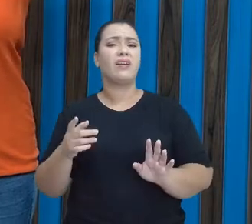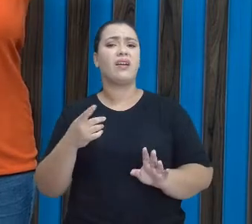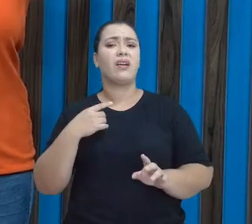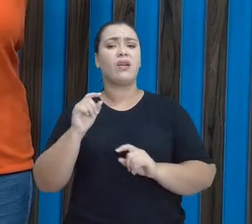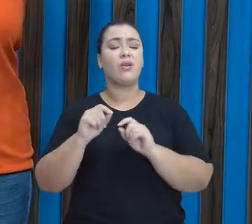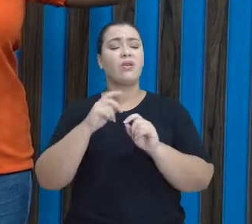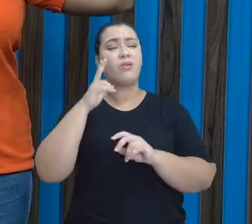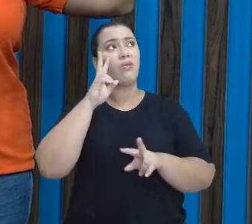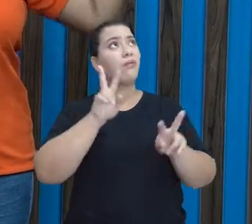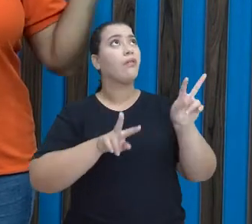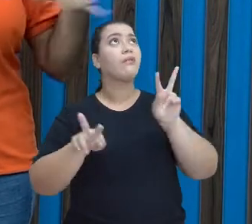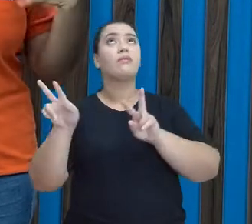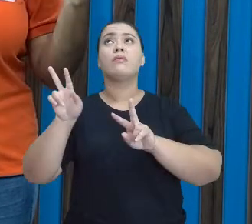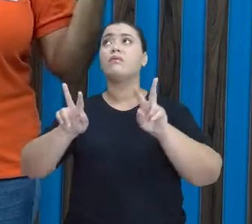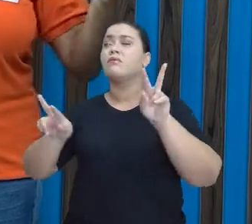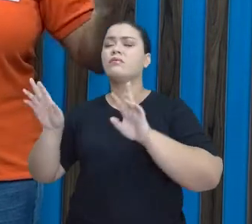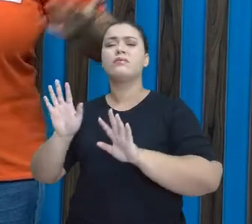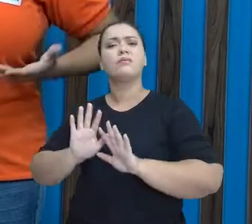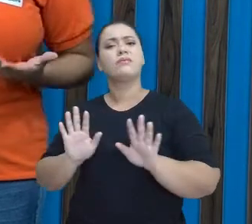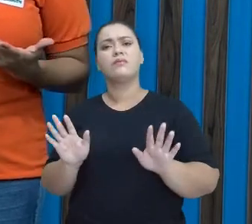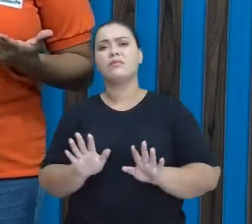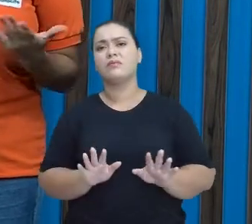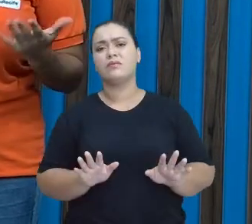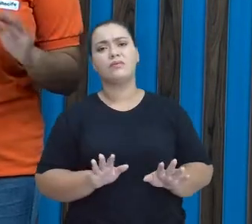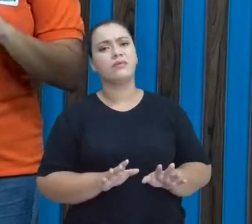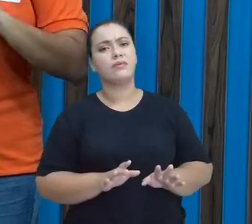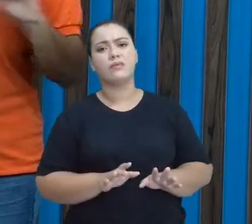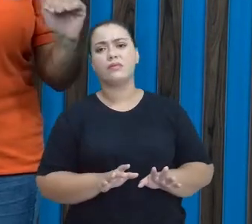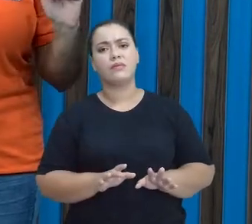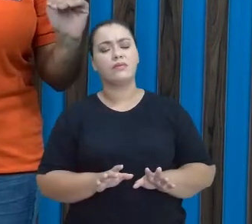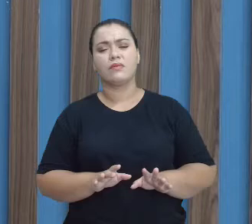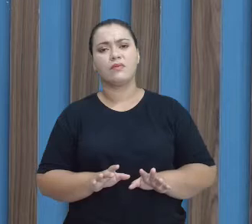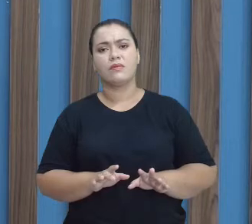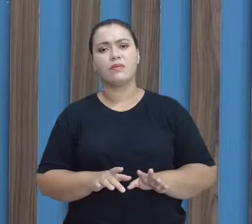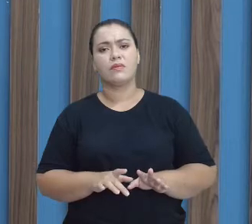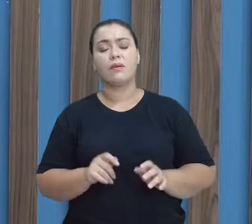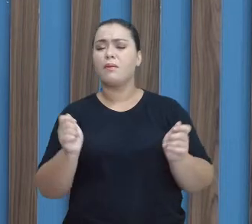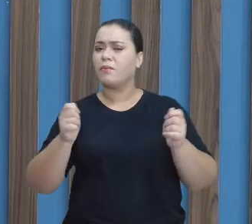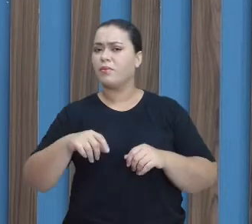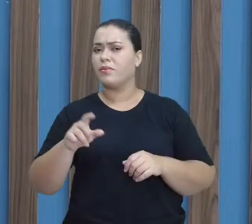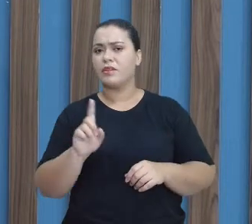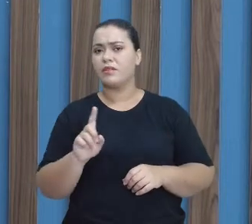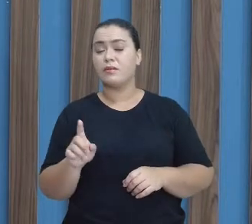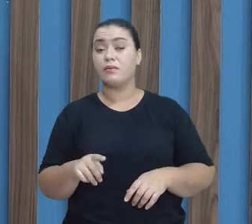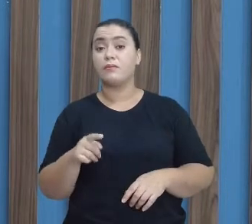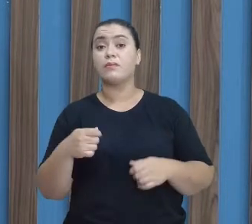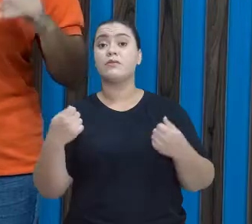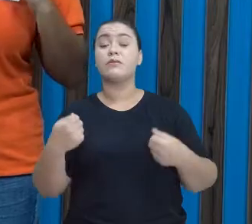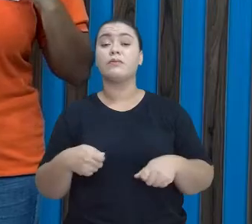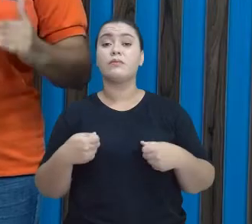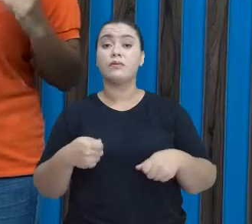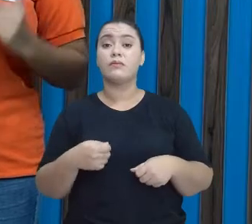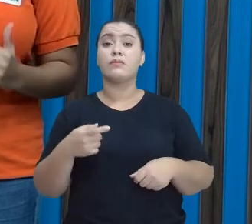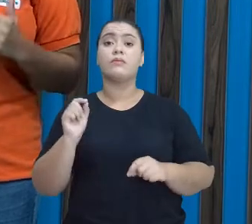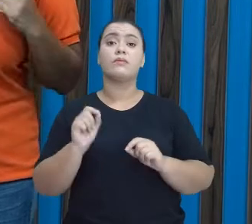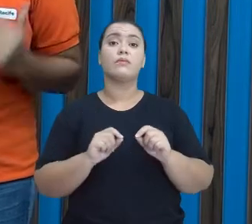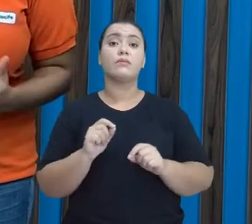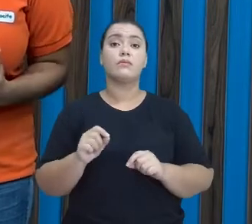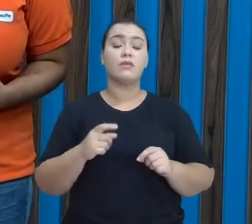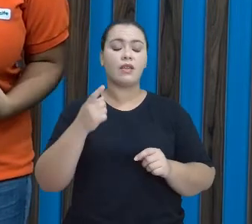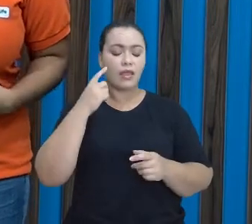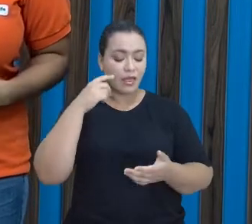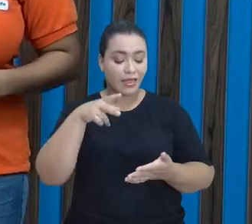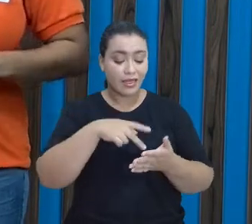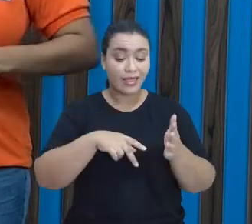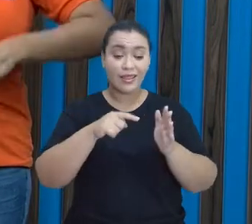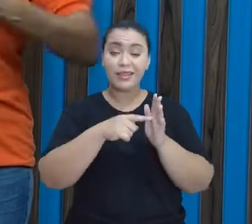para as paredes e buscar a resposta no teto. Não vai rolar, não vai rolar. Vocês precisam trabalhar o texto,